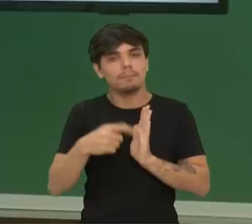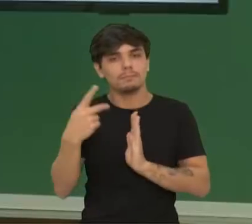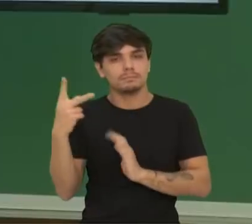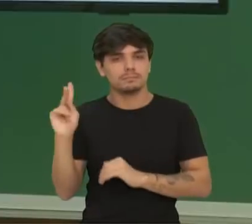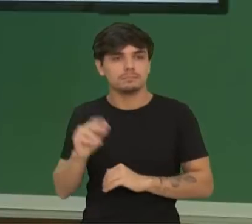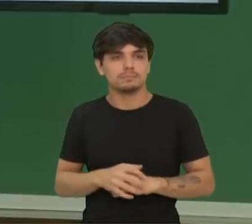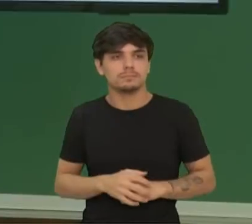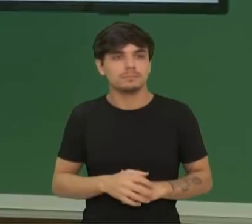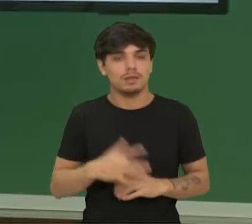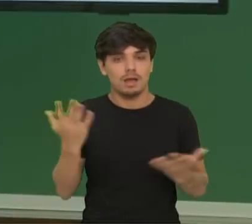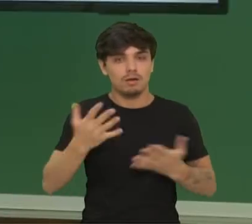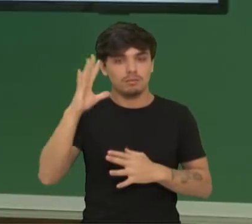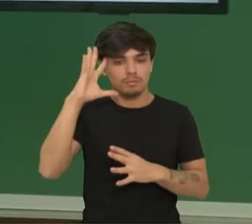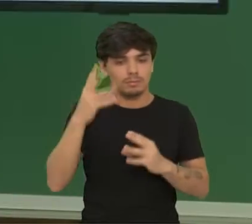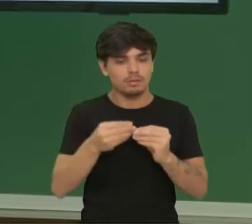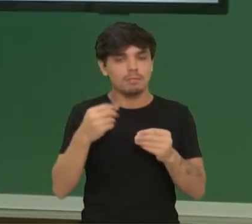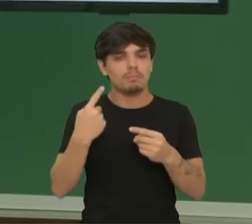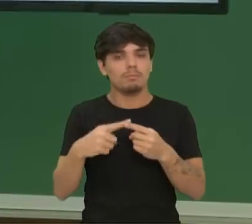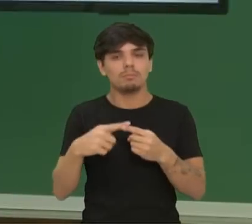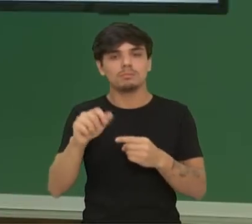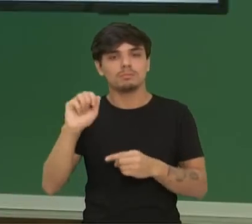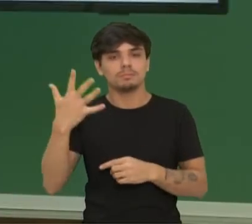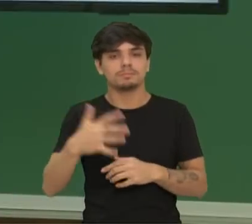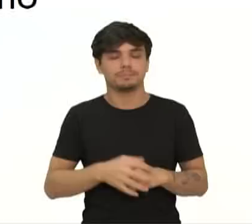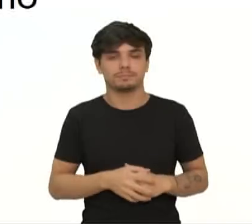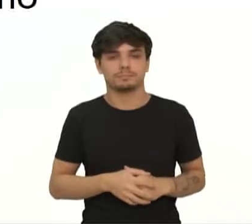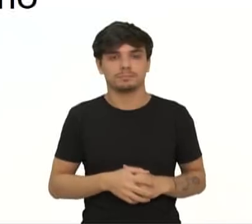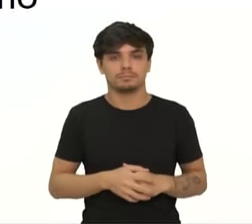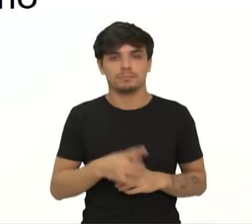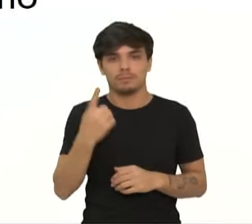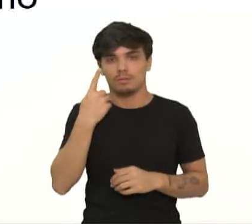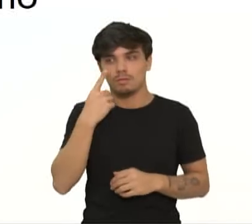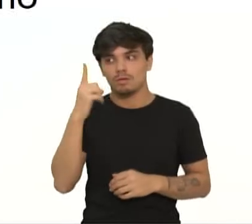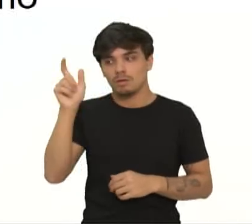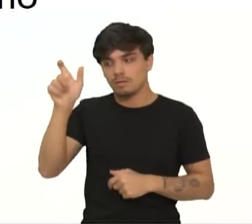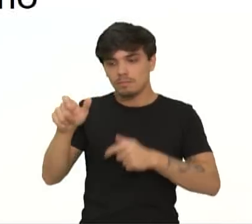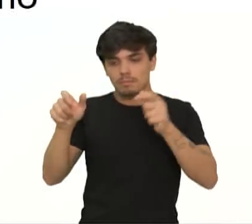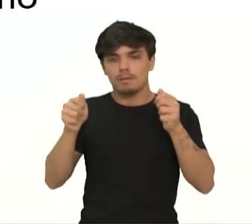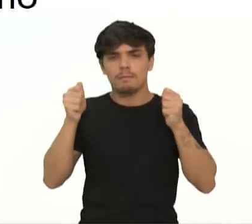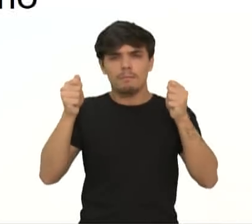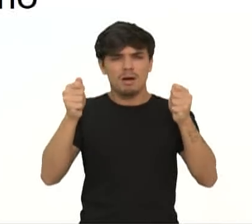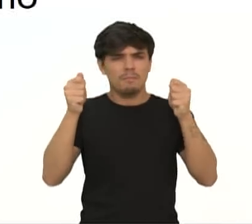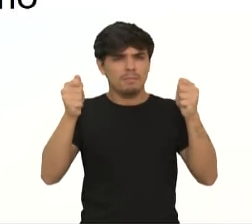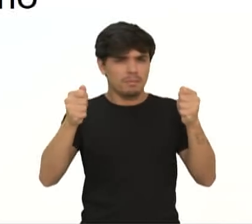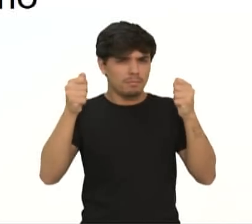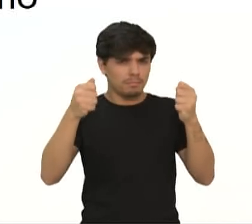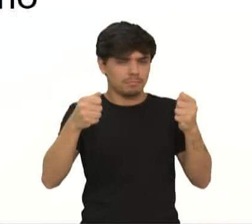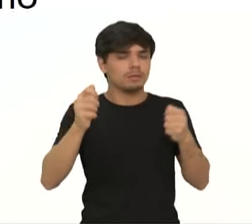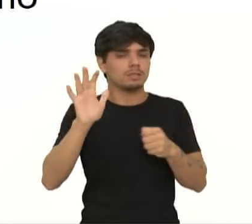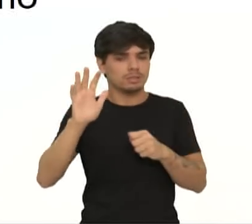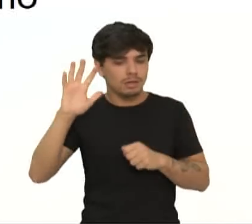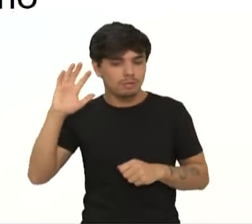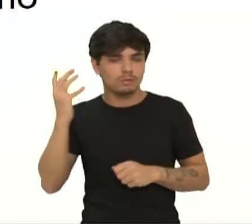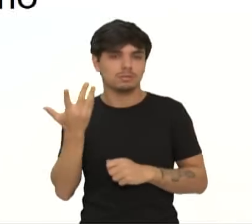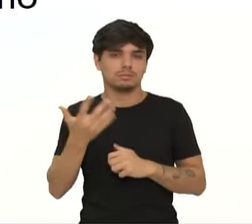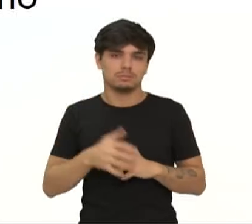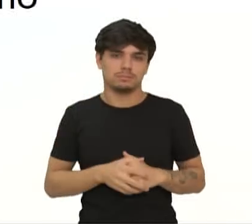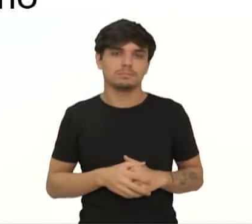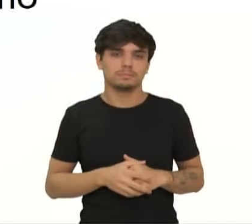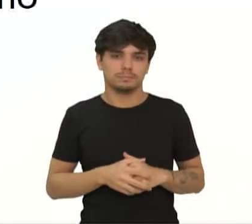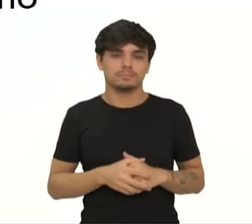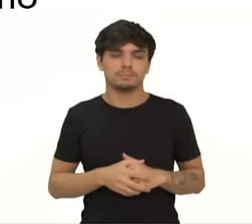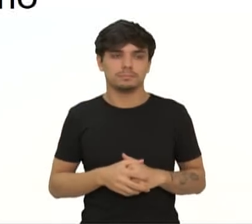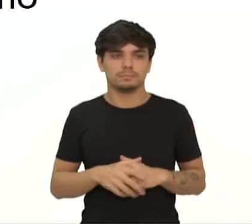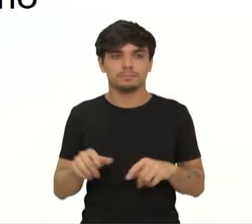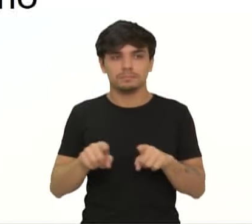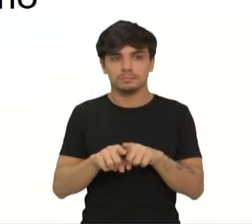aconteceu. Olha lá, os protestantes, a reforma protestante já estava em andamento, já tinha